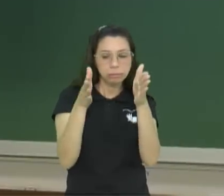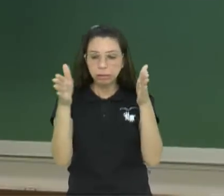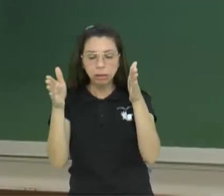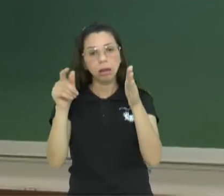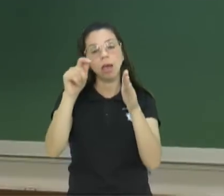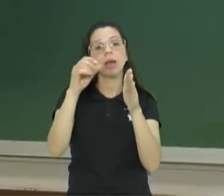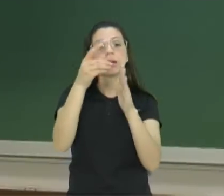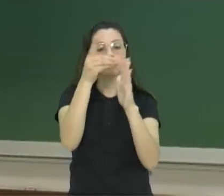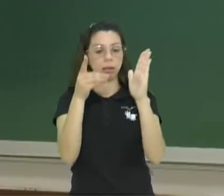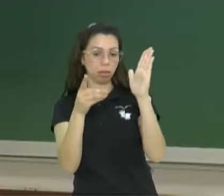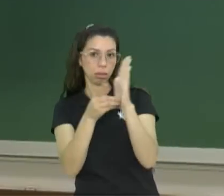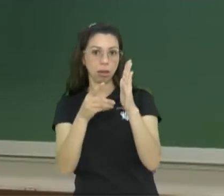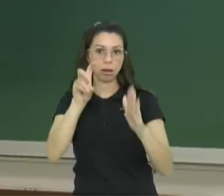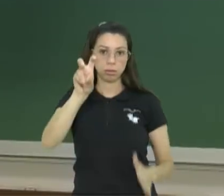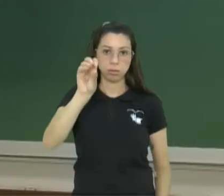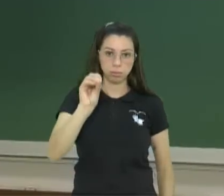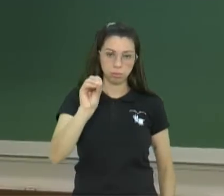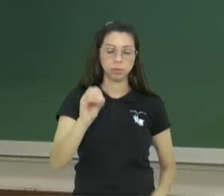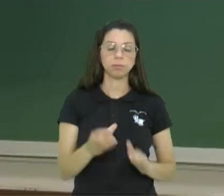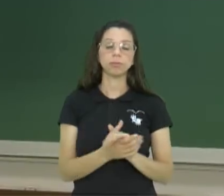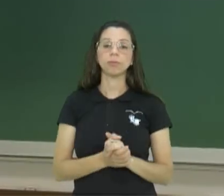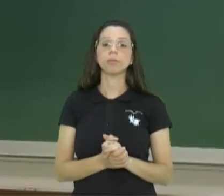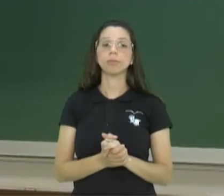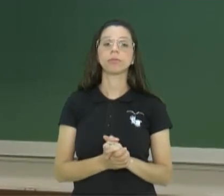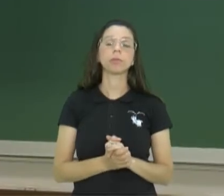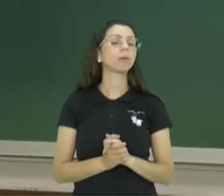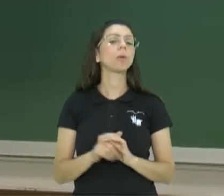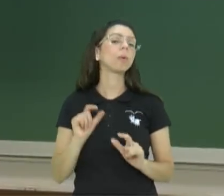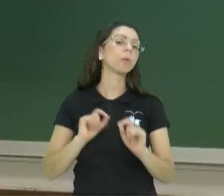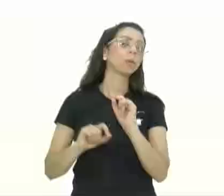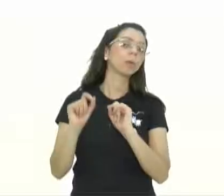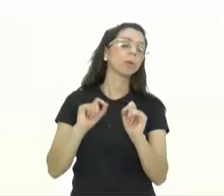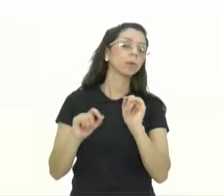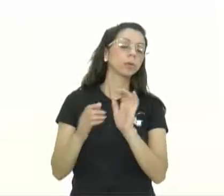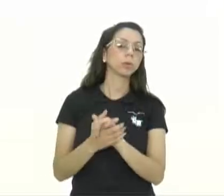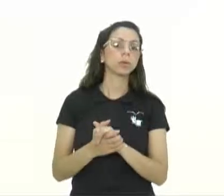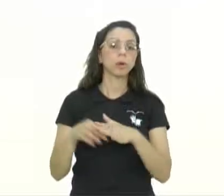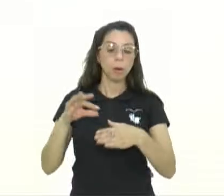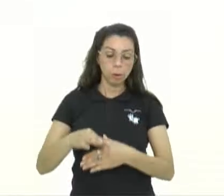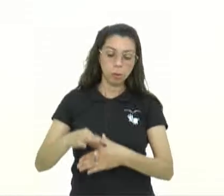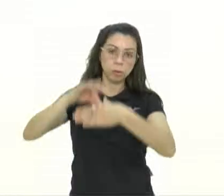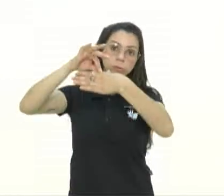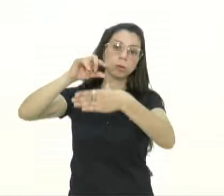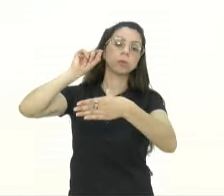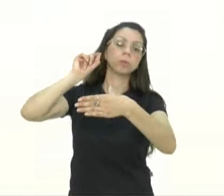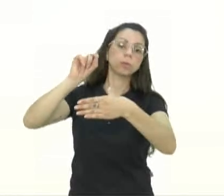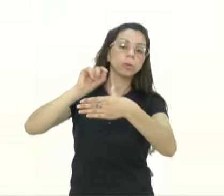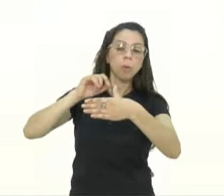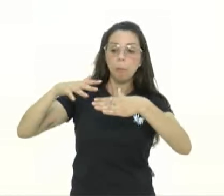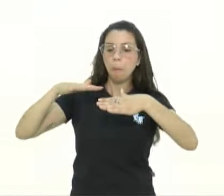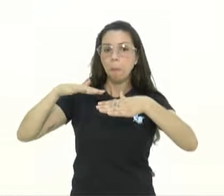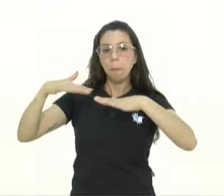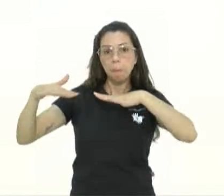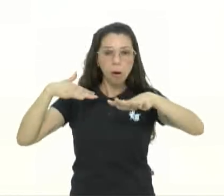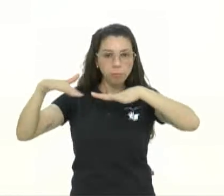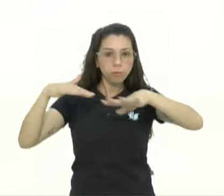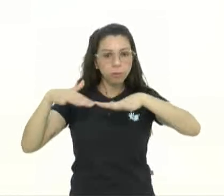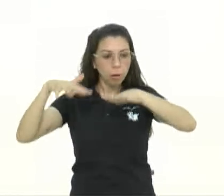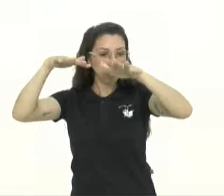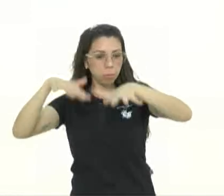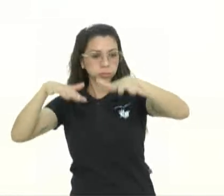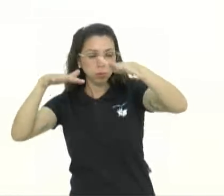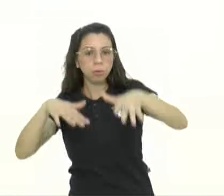de 50. Então, o que ele fez nessa época? Liderou o Civil Rights Movement, o movimento